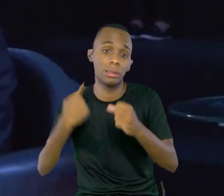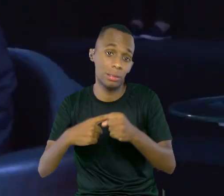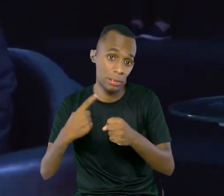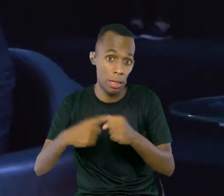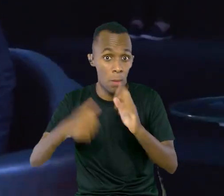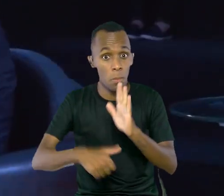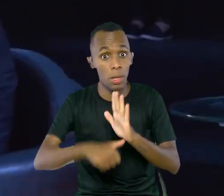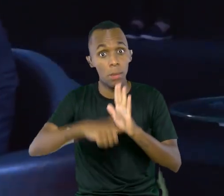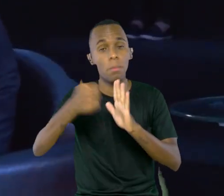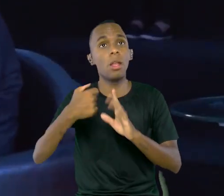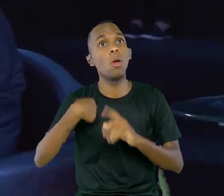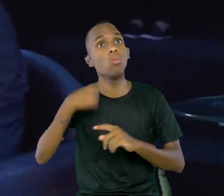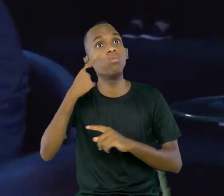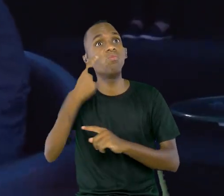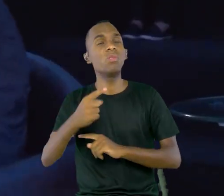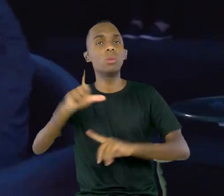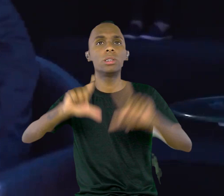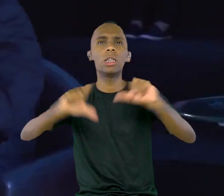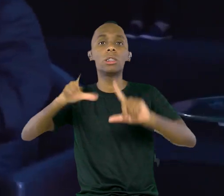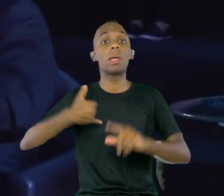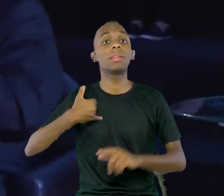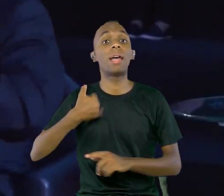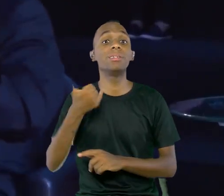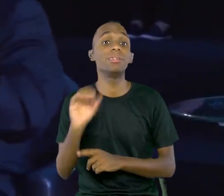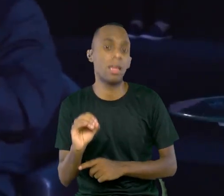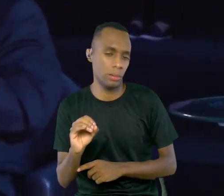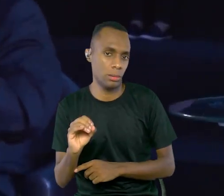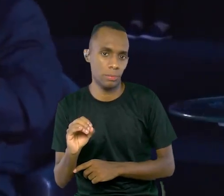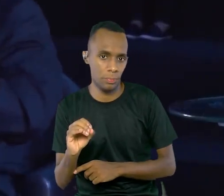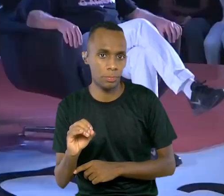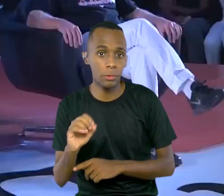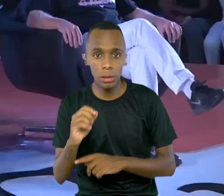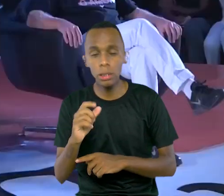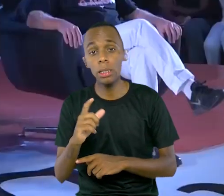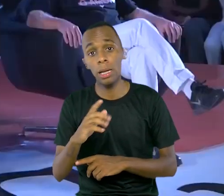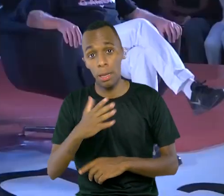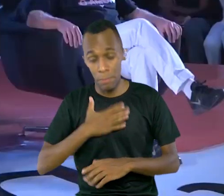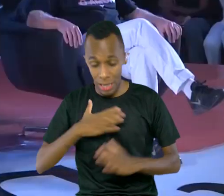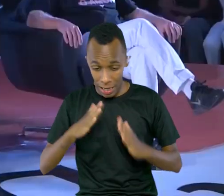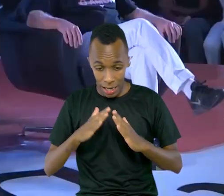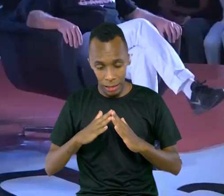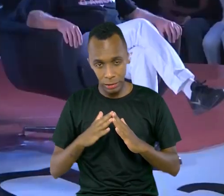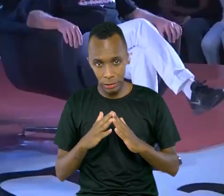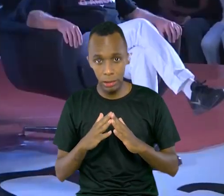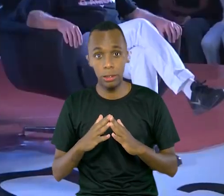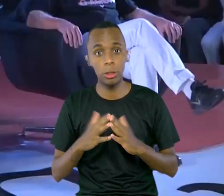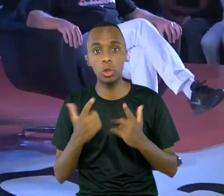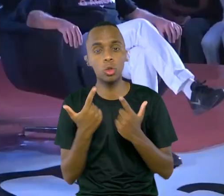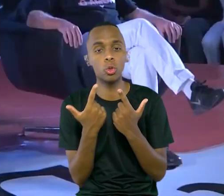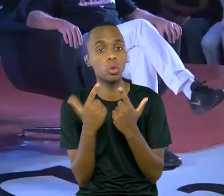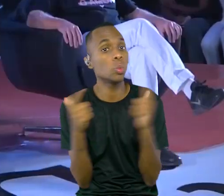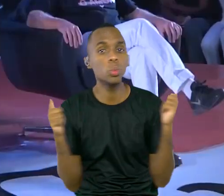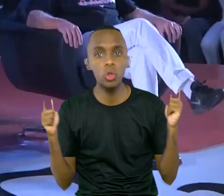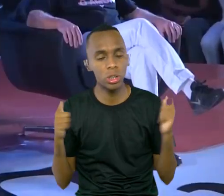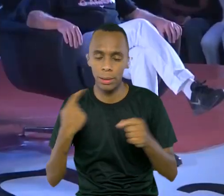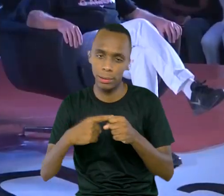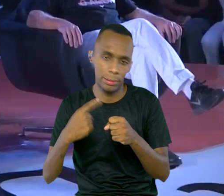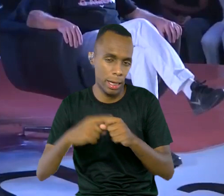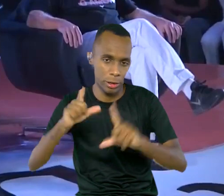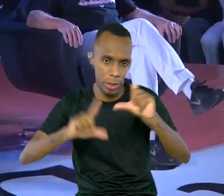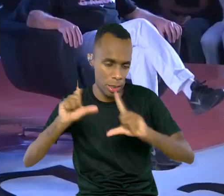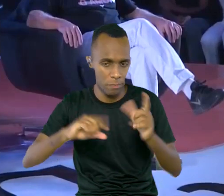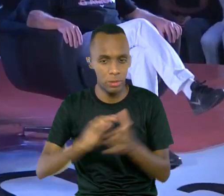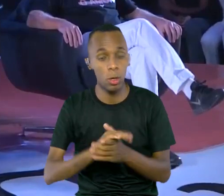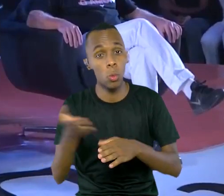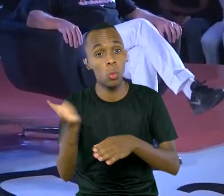na minha cidade. A primeira vez que eu vi televisão, eu tinha 10 anos. Não é que não havia televisão na minha casa, não existia TV, né,